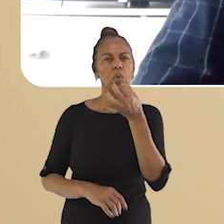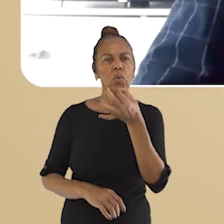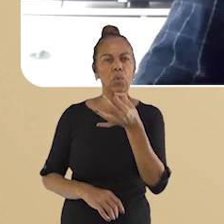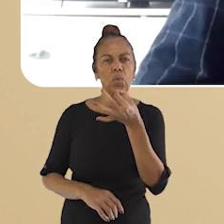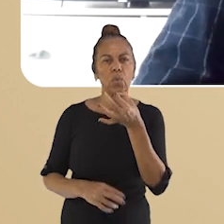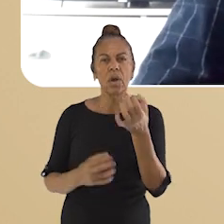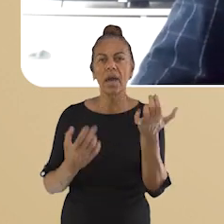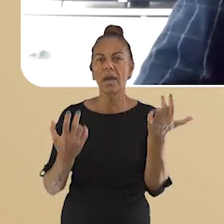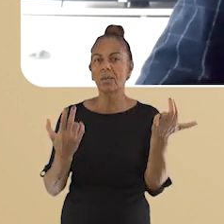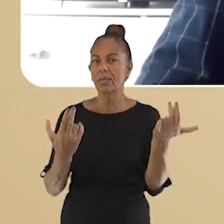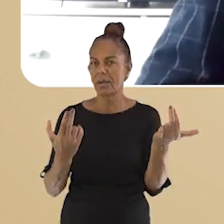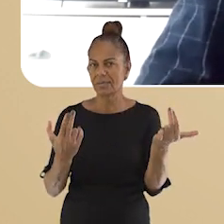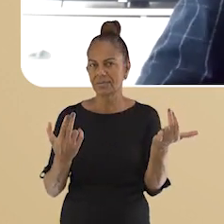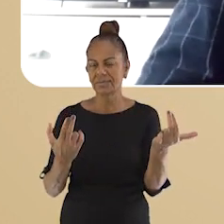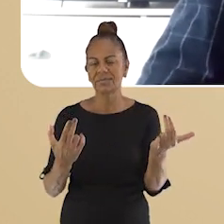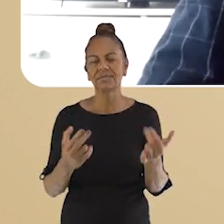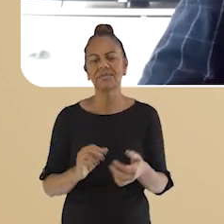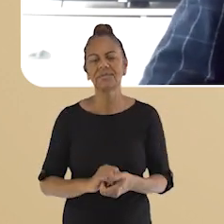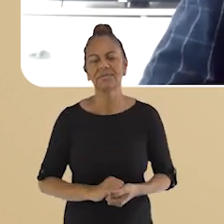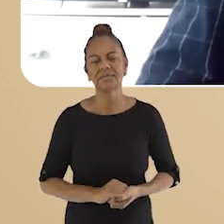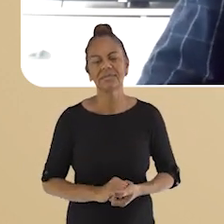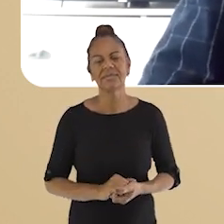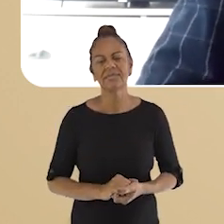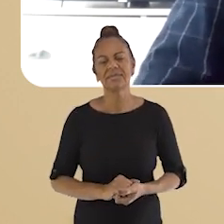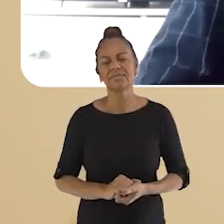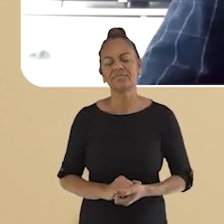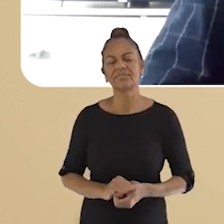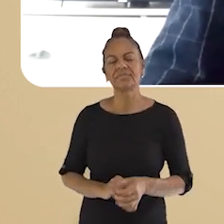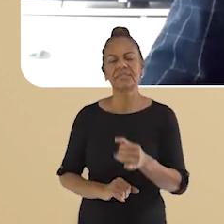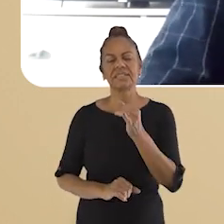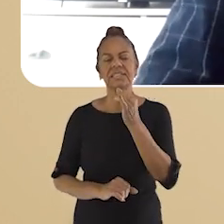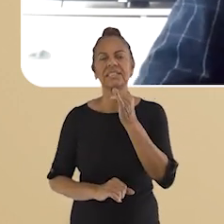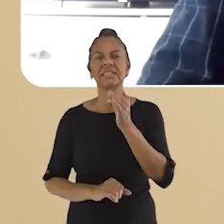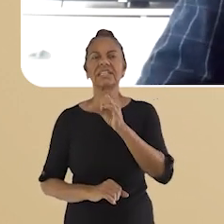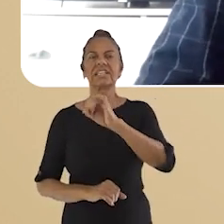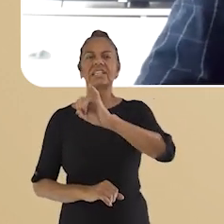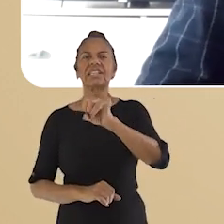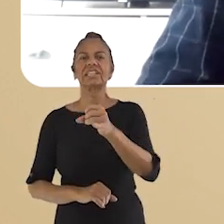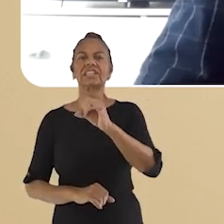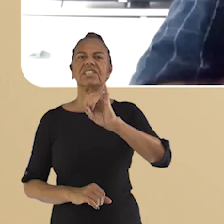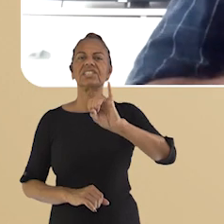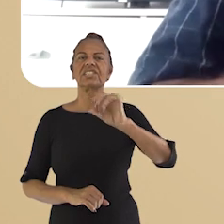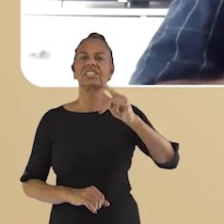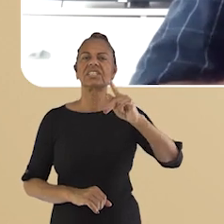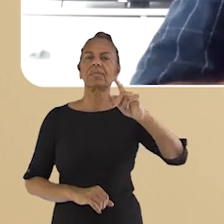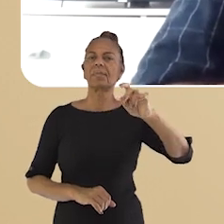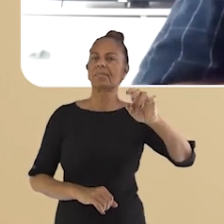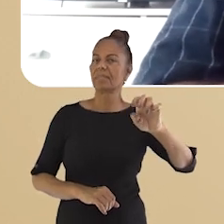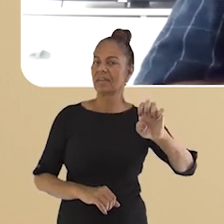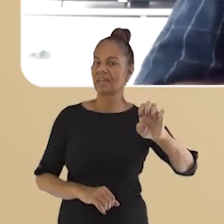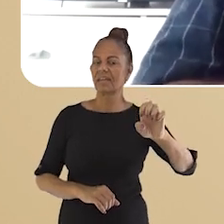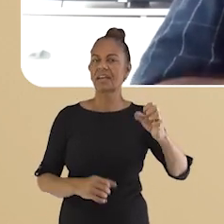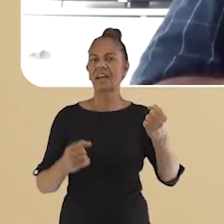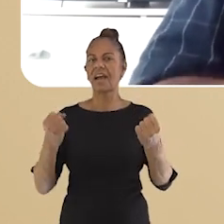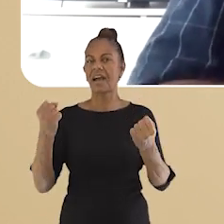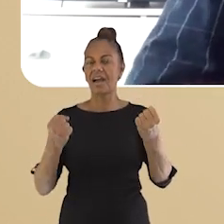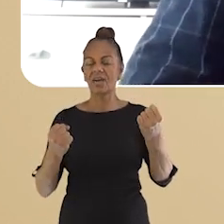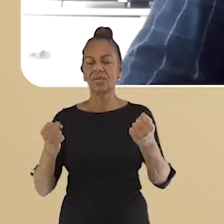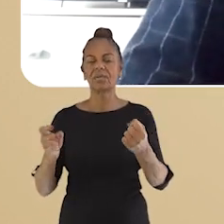pronúncia, o mesmo som, o mesmo fonema Gi. Exemplo, jipe, aqui